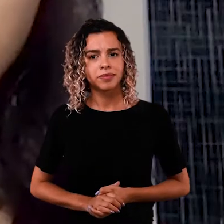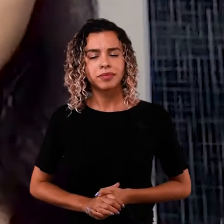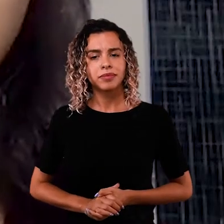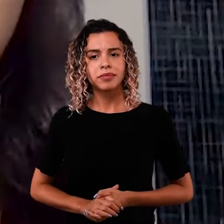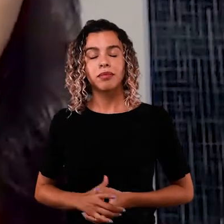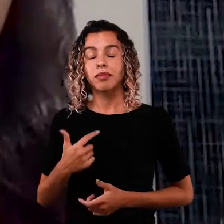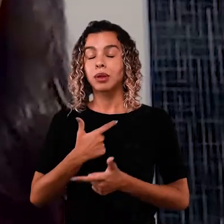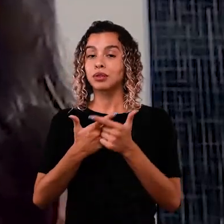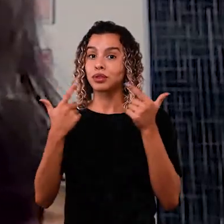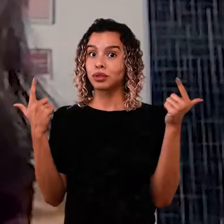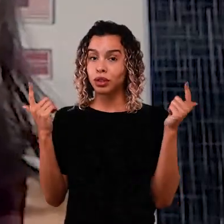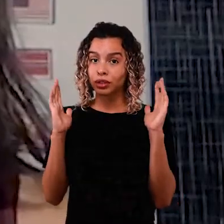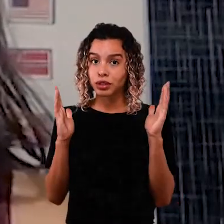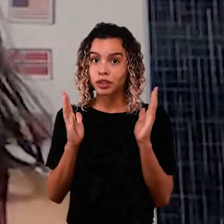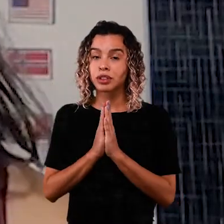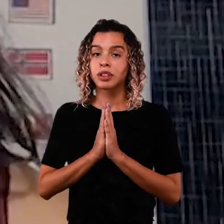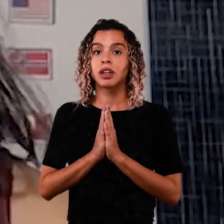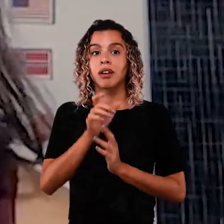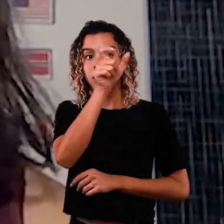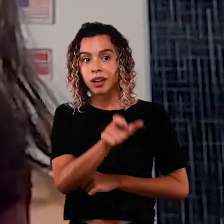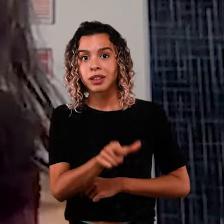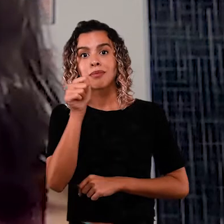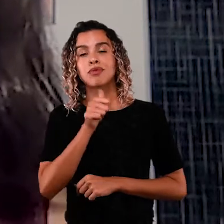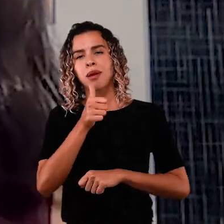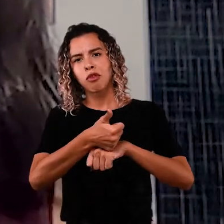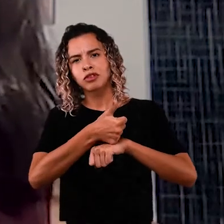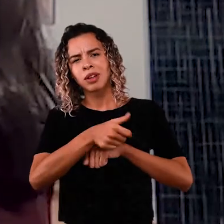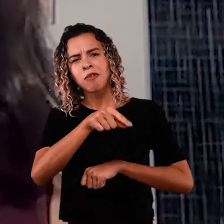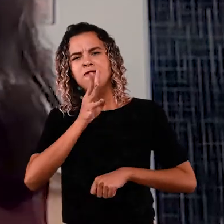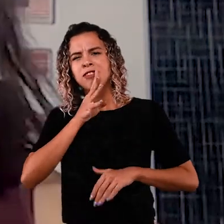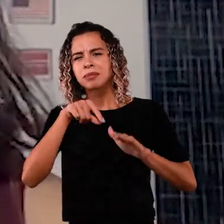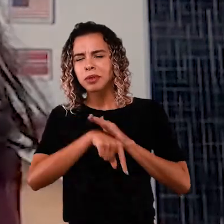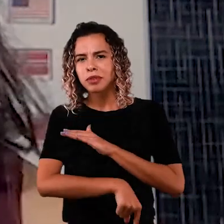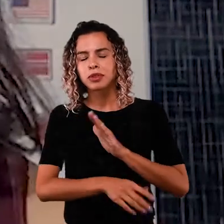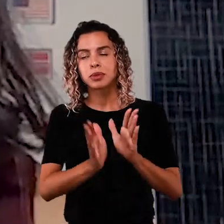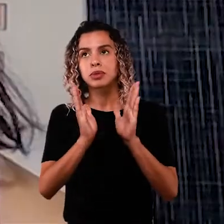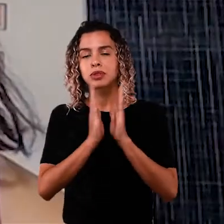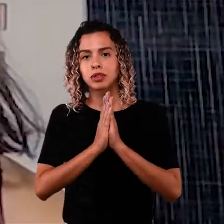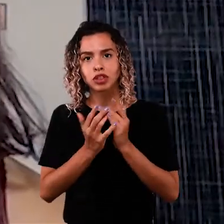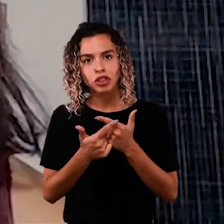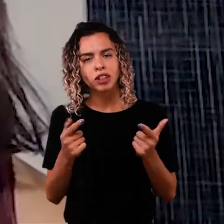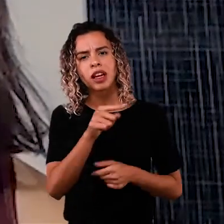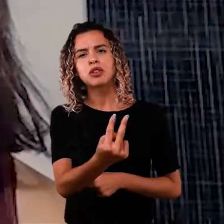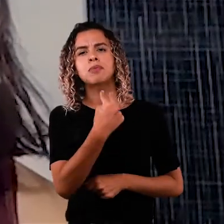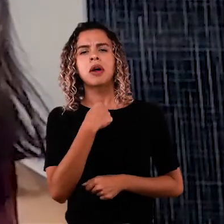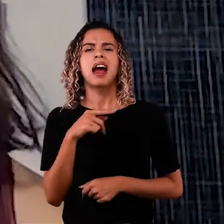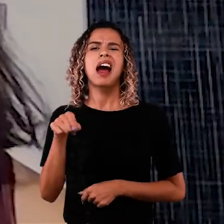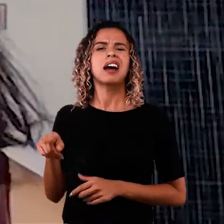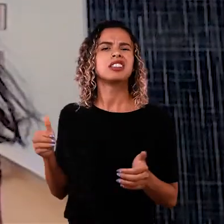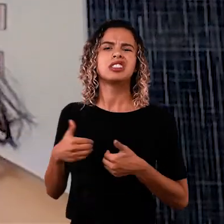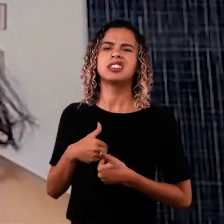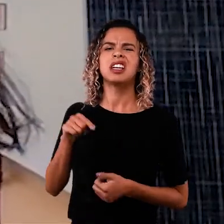tive uma grande sorte de passar por esse profissional que tinha um bom conhecimento, não me via como